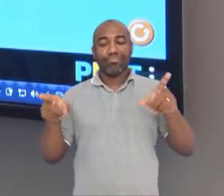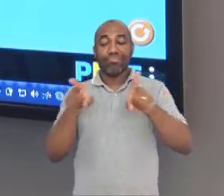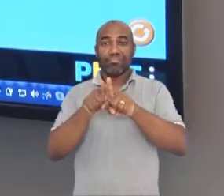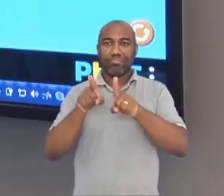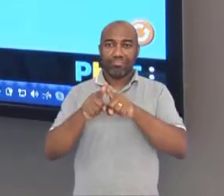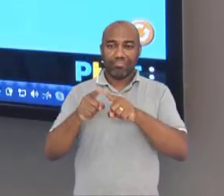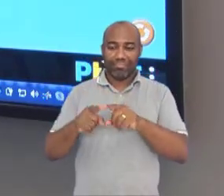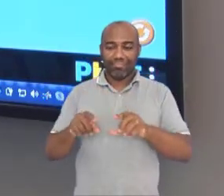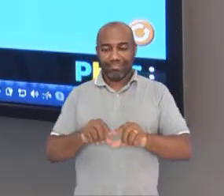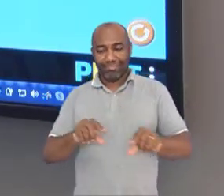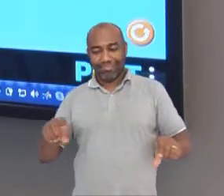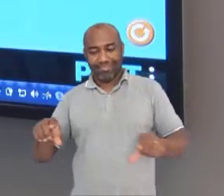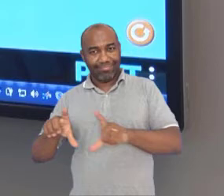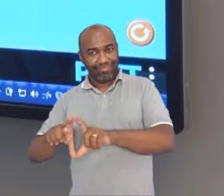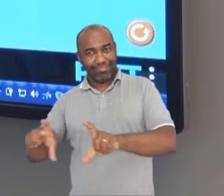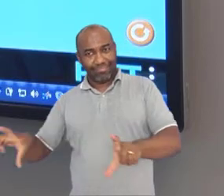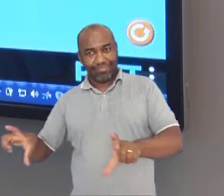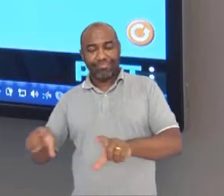didaticamente, aqui gerador,